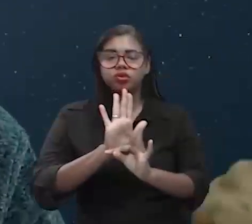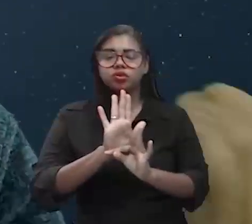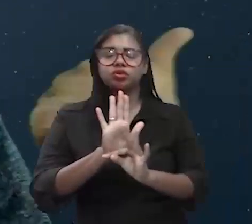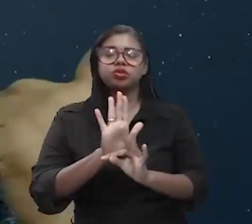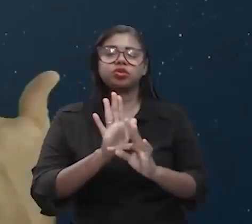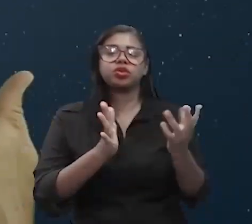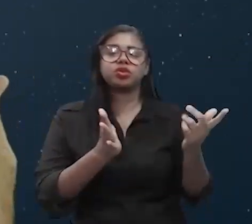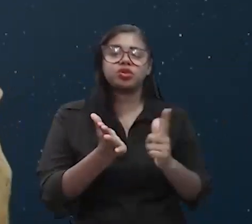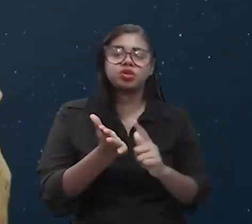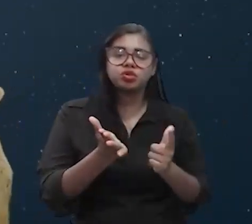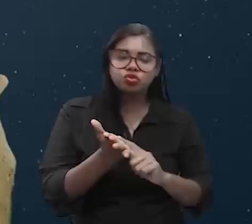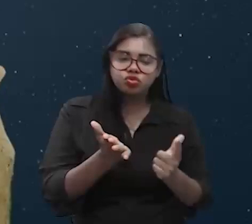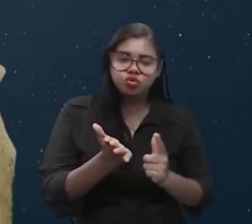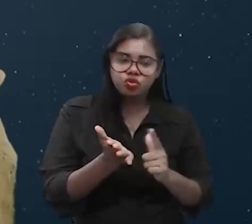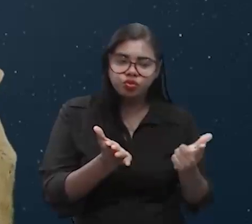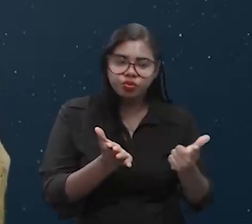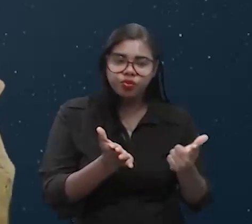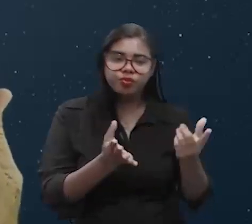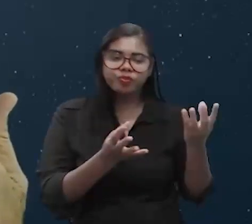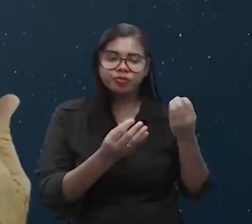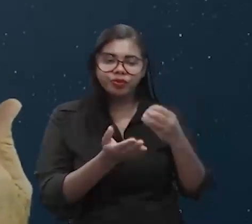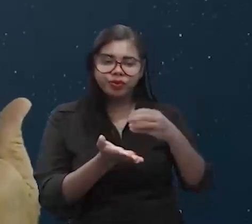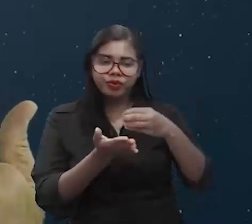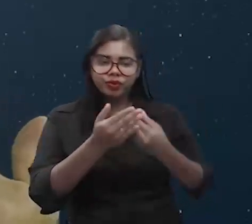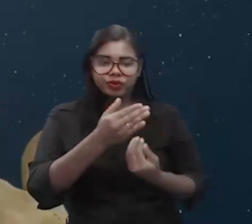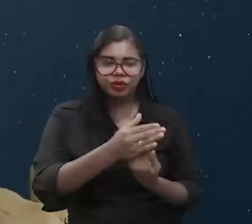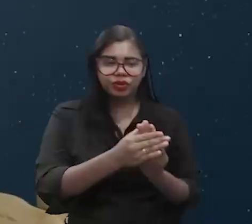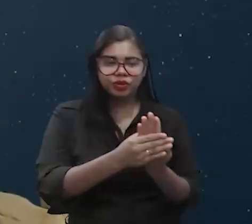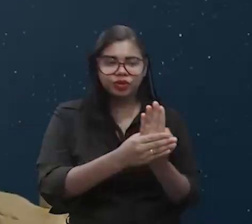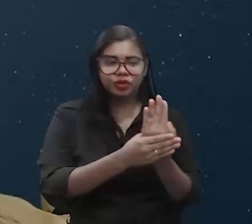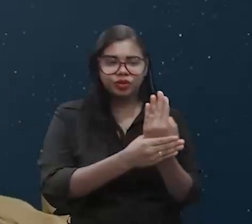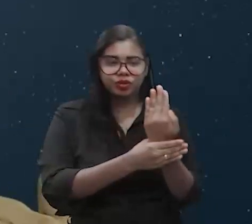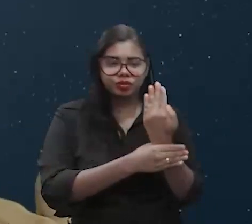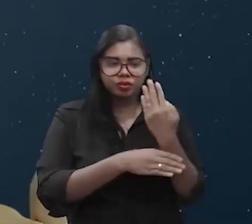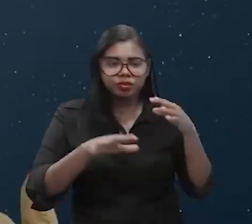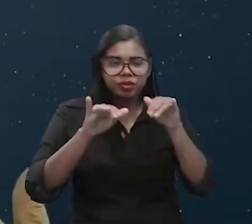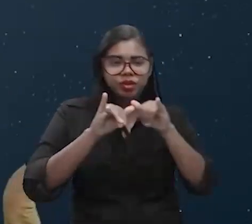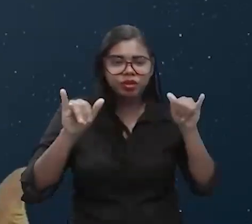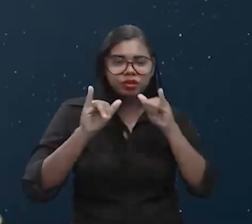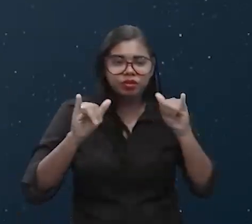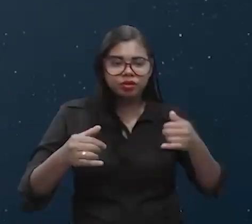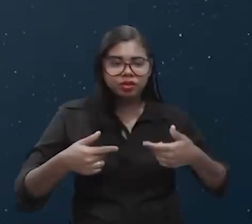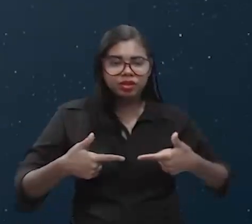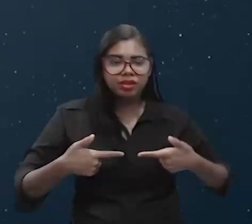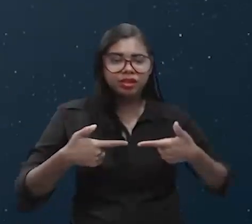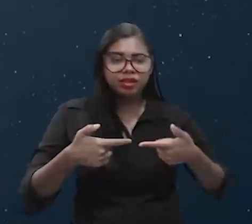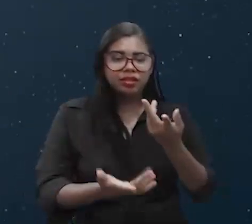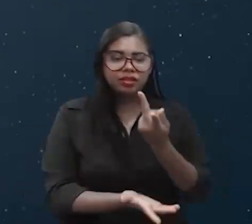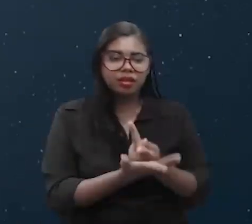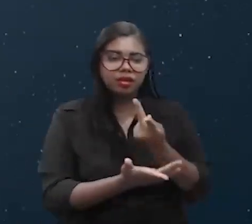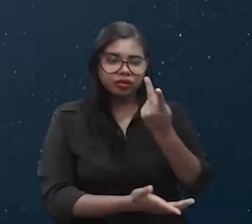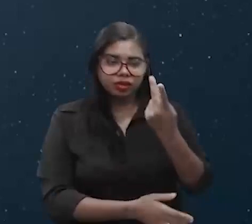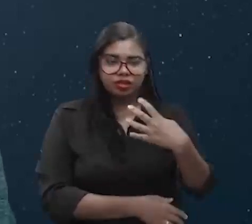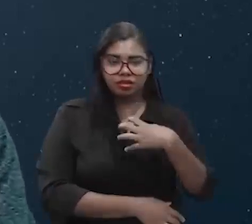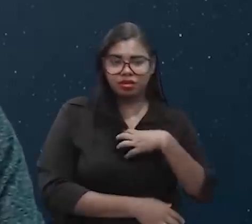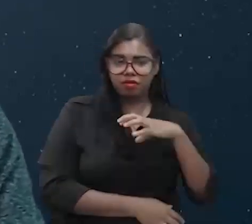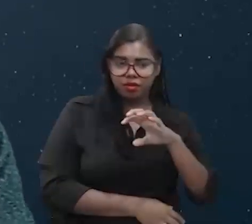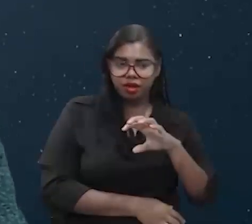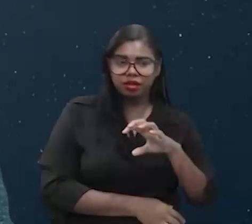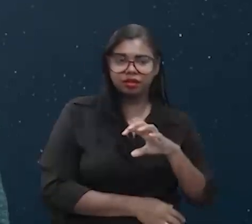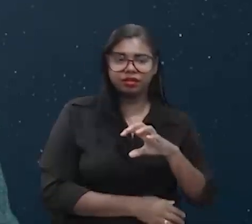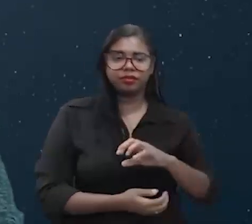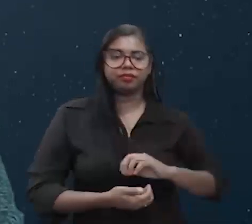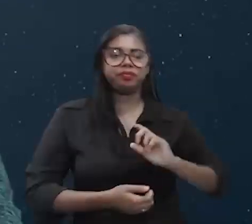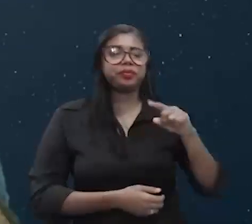lá recebia e imprimia as notícias da Guerra de Canudos, né? Sertão da Bahia, e depois